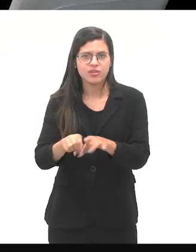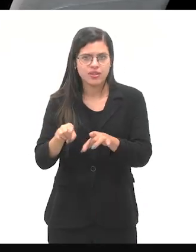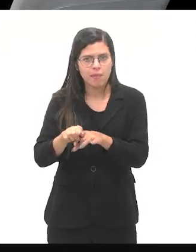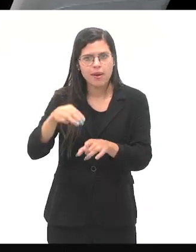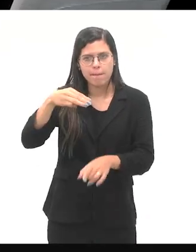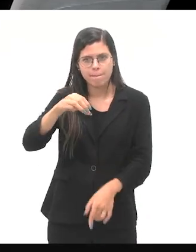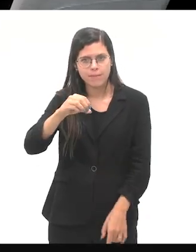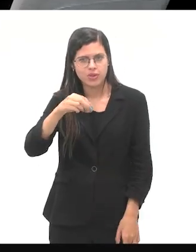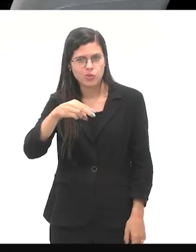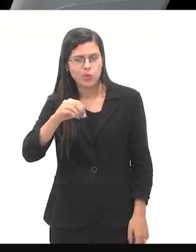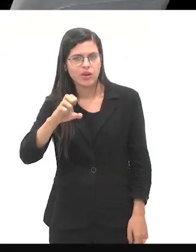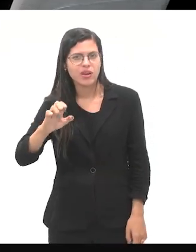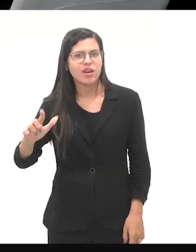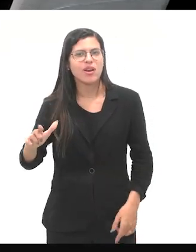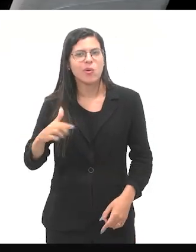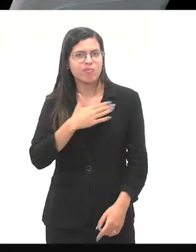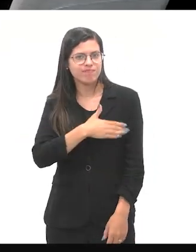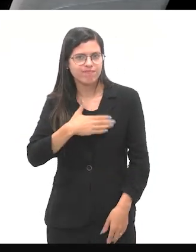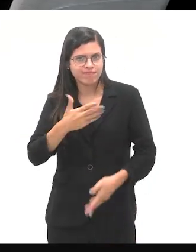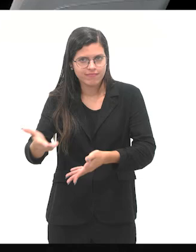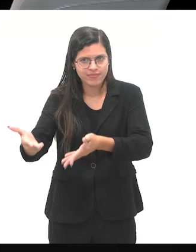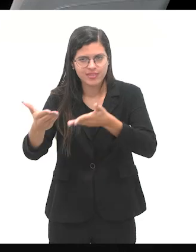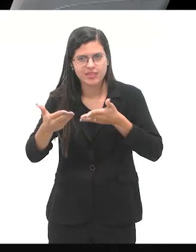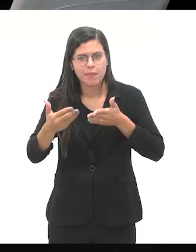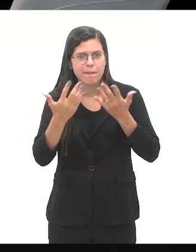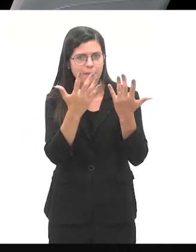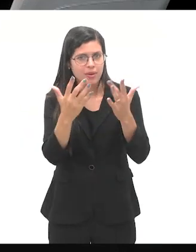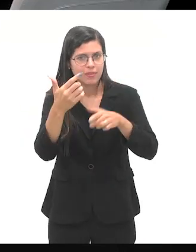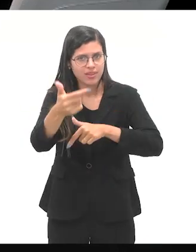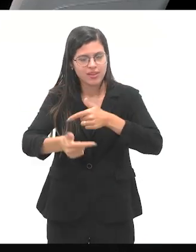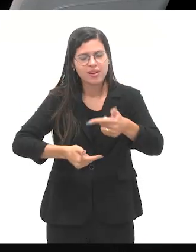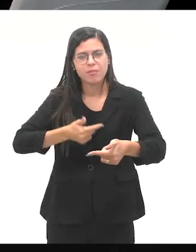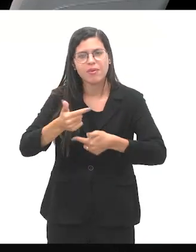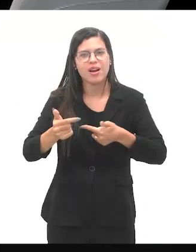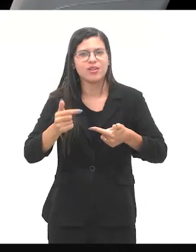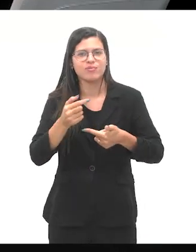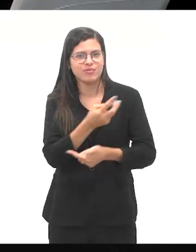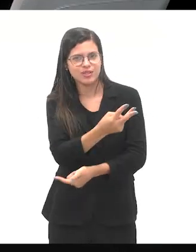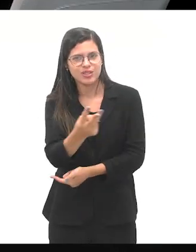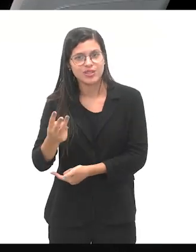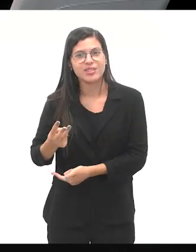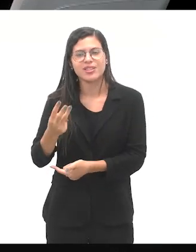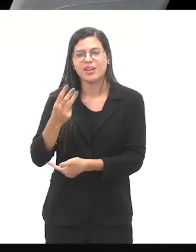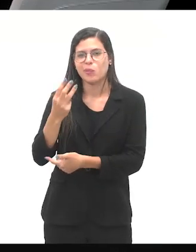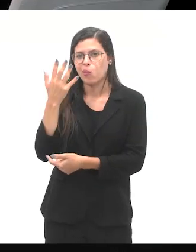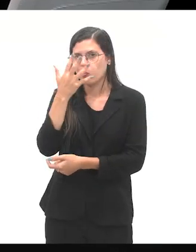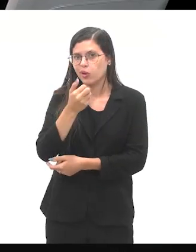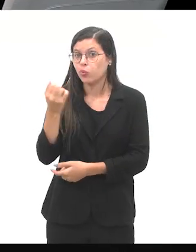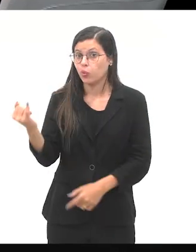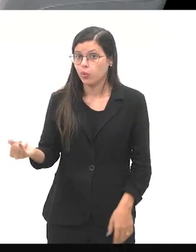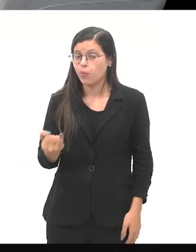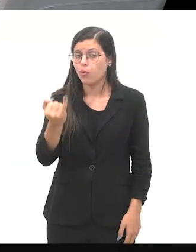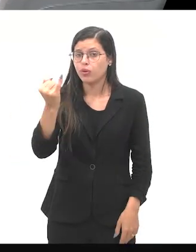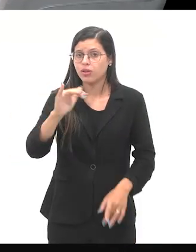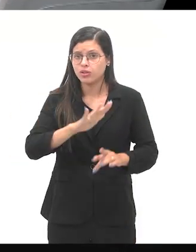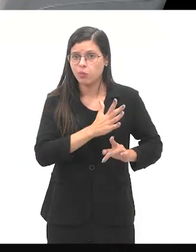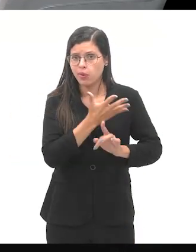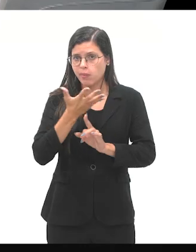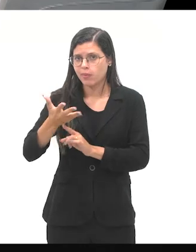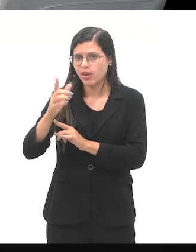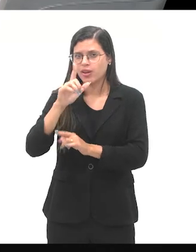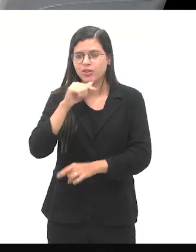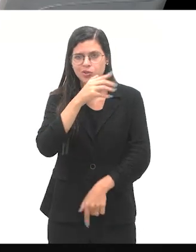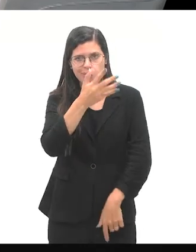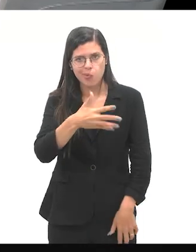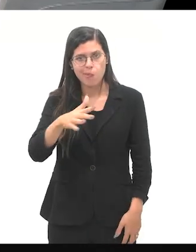no Ciência e Existência. Parabéns pelo trabalho de vocês, um trabalho tão bonito, tão bacana e tão importante, né, para o nosso meio ambiente, para o